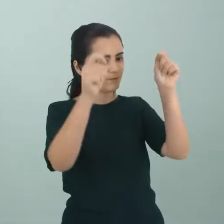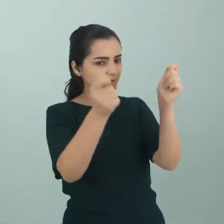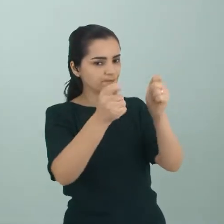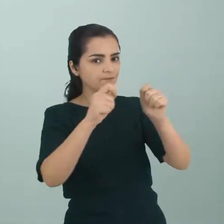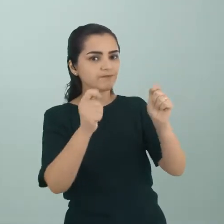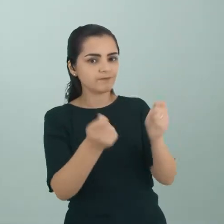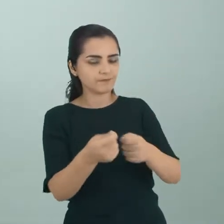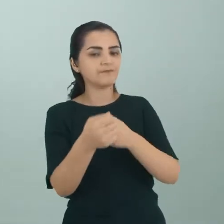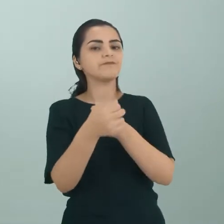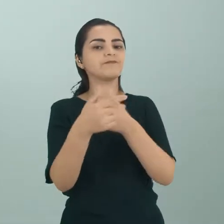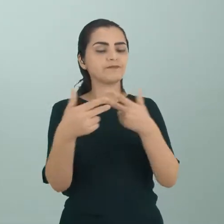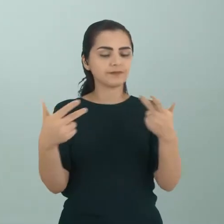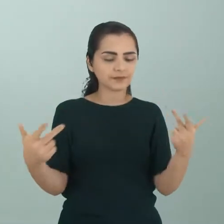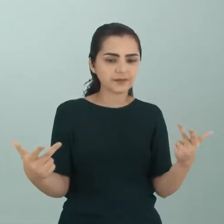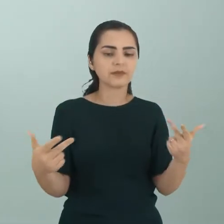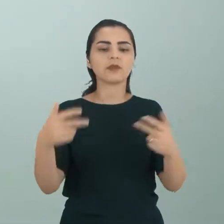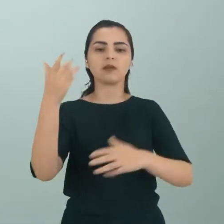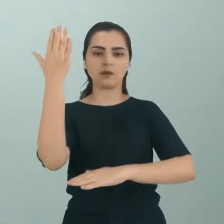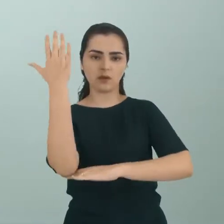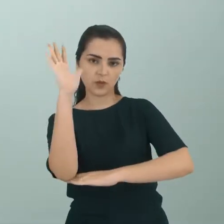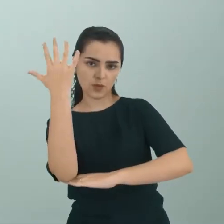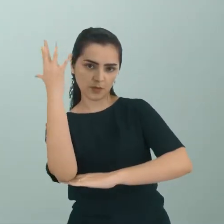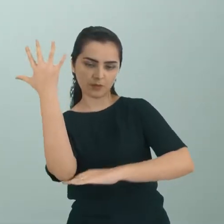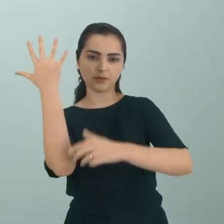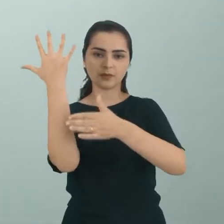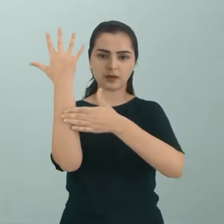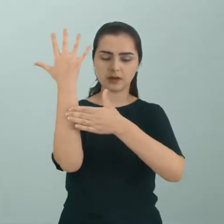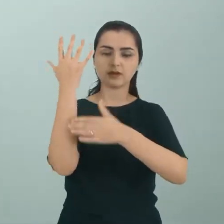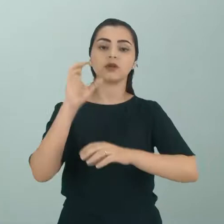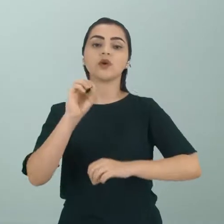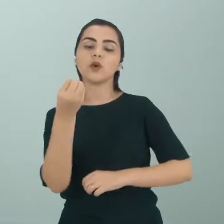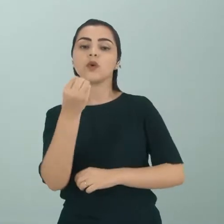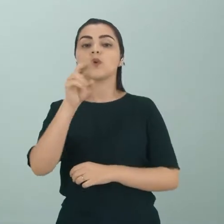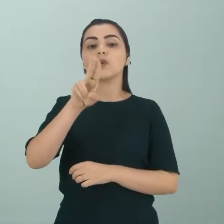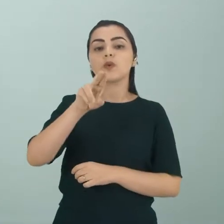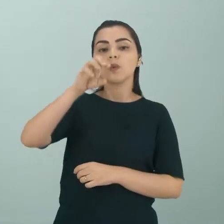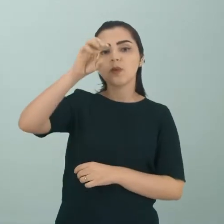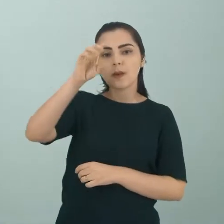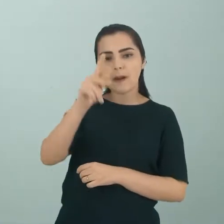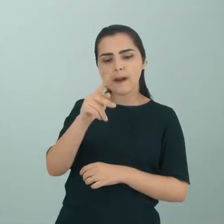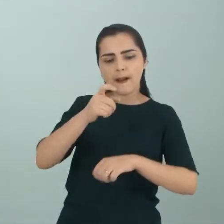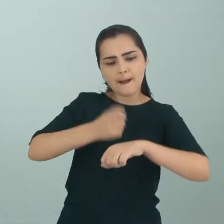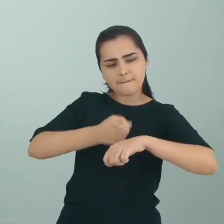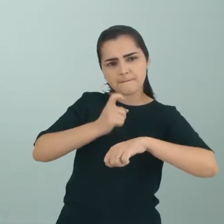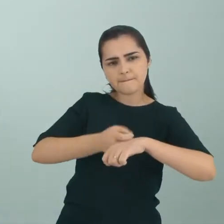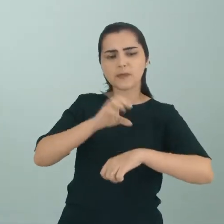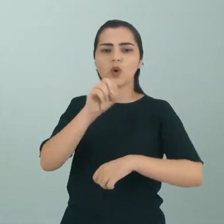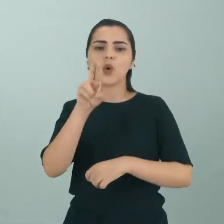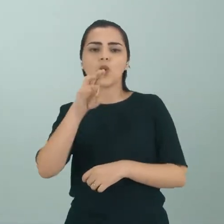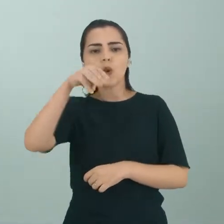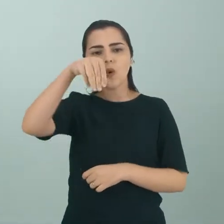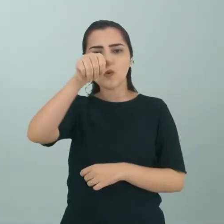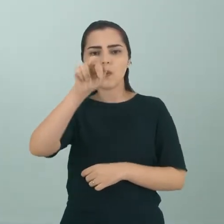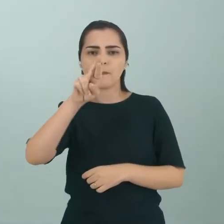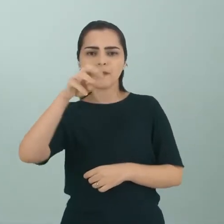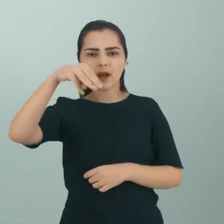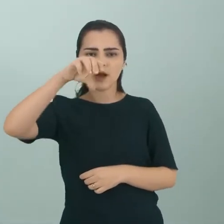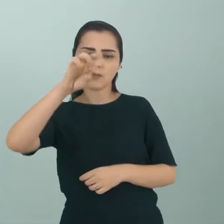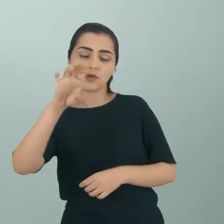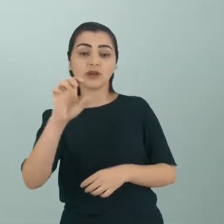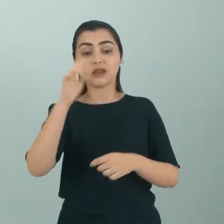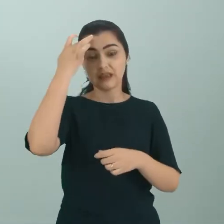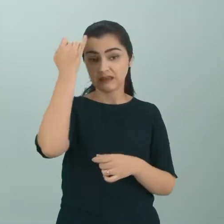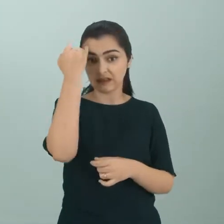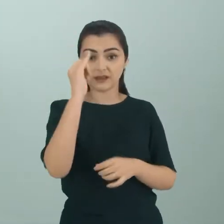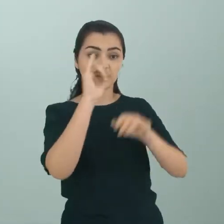de material, né, que seja, ou a madeira, ou a pedra, ou o mármore, enfim, e cria as esculturas. Observe